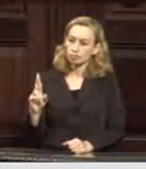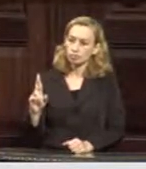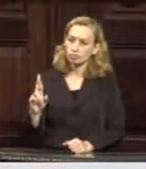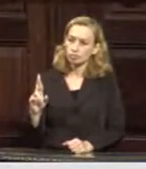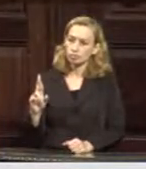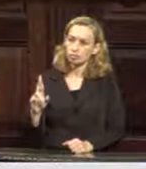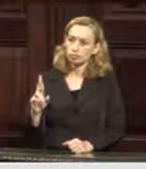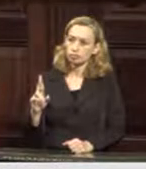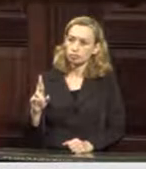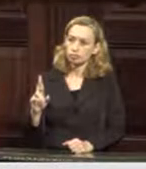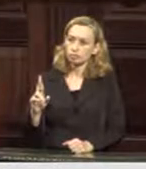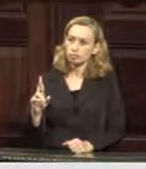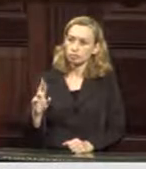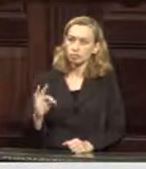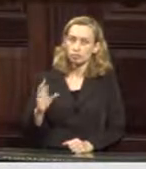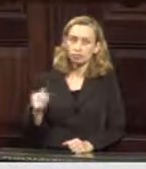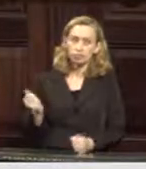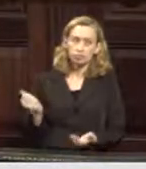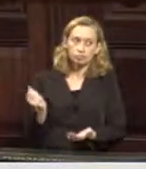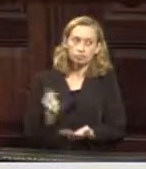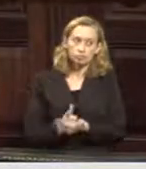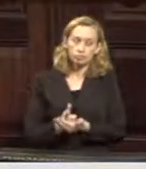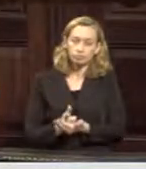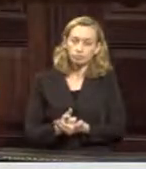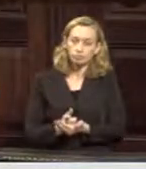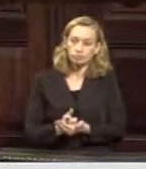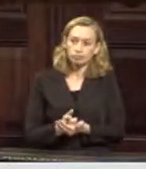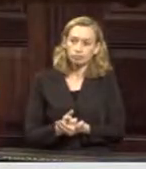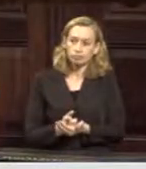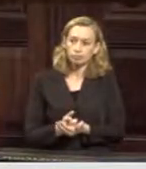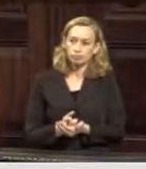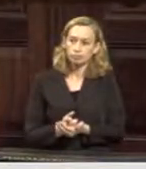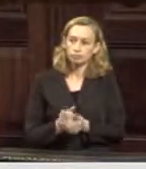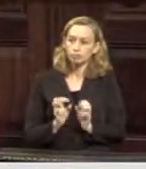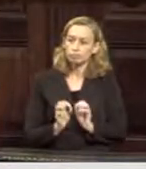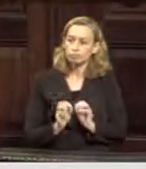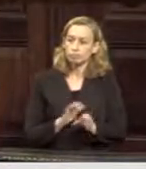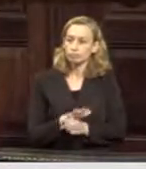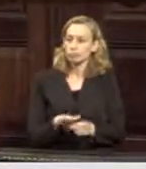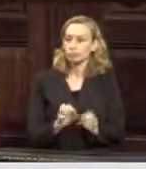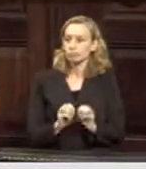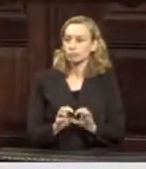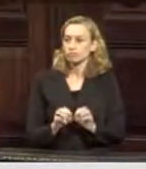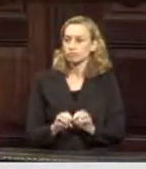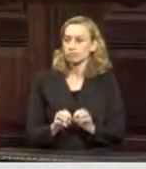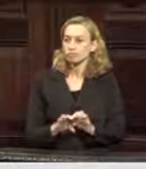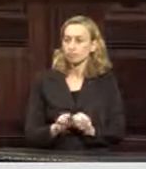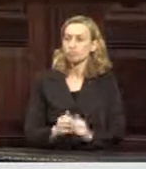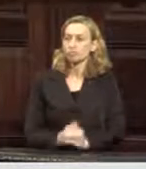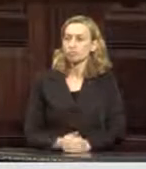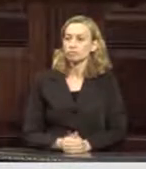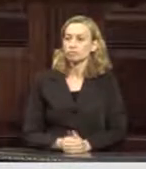os restos a pagar inscritos na função 12, função da educação, atingiram